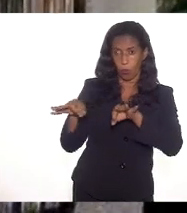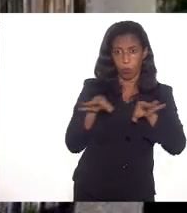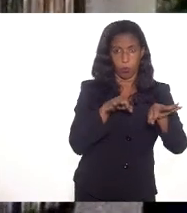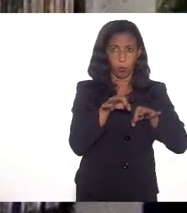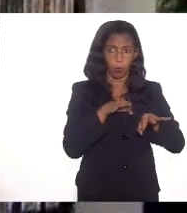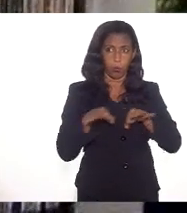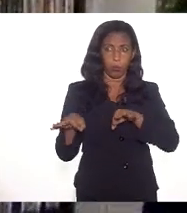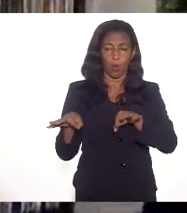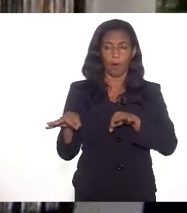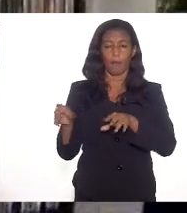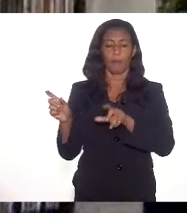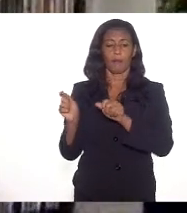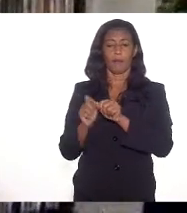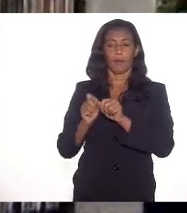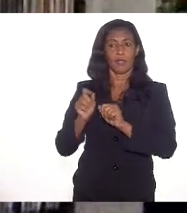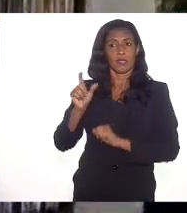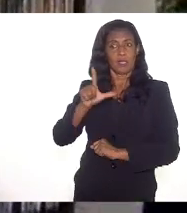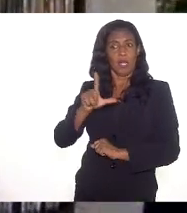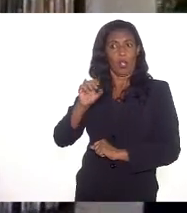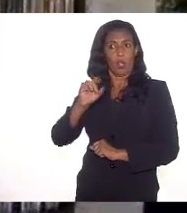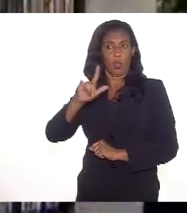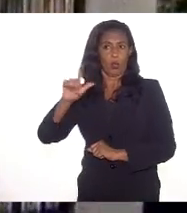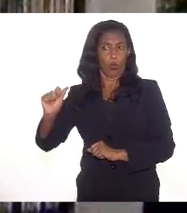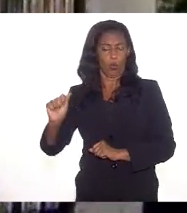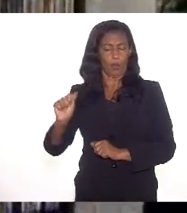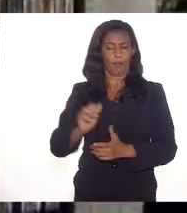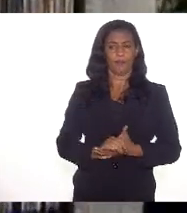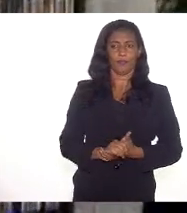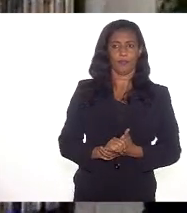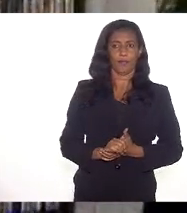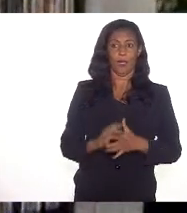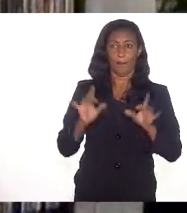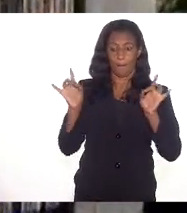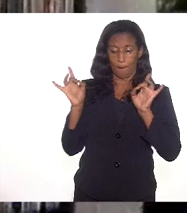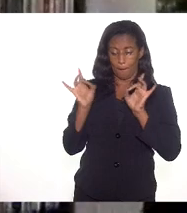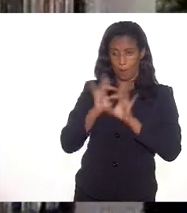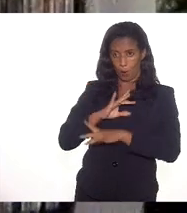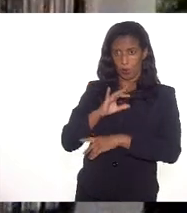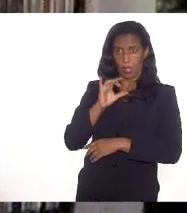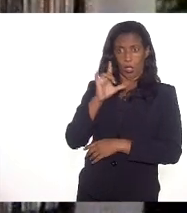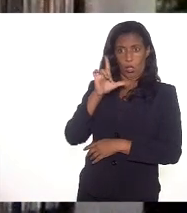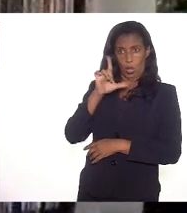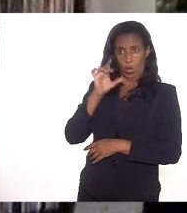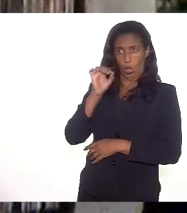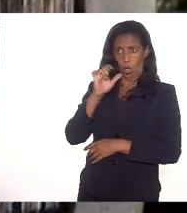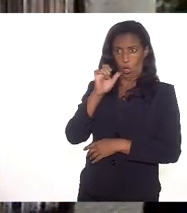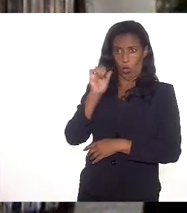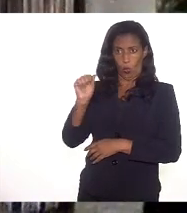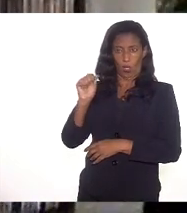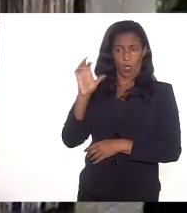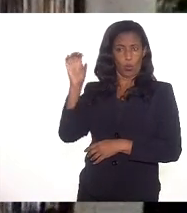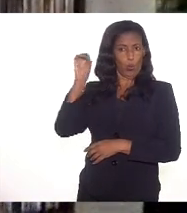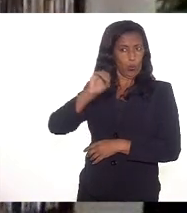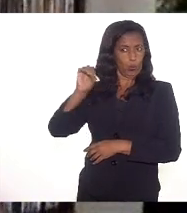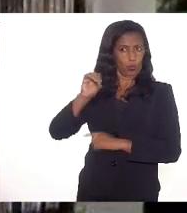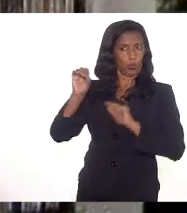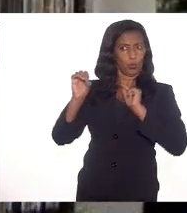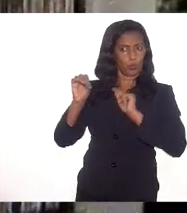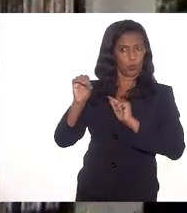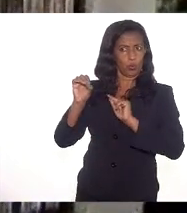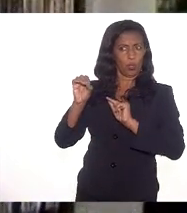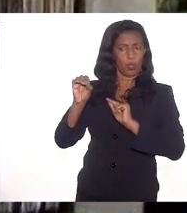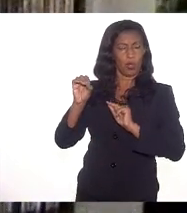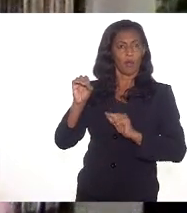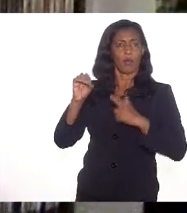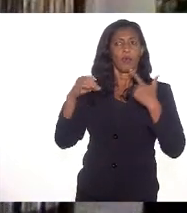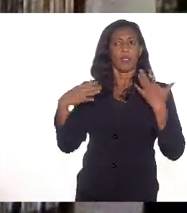LOA. Para enviar a LOA em outubro, e que já está em elaboração, e não sair